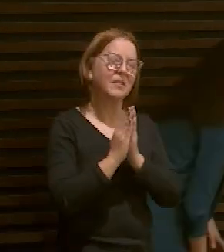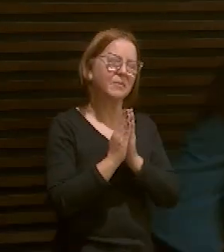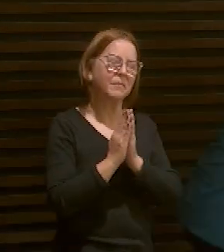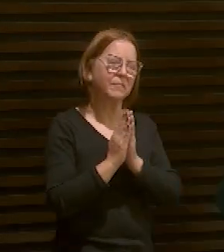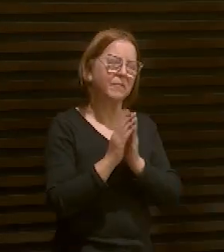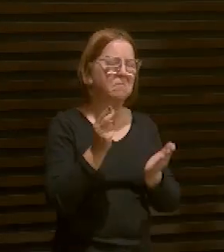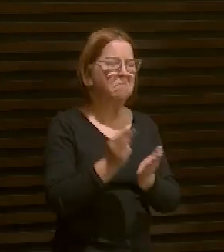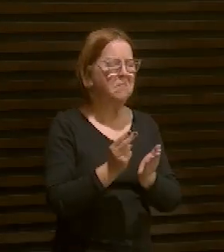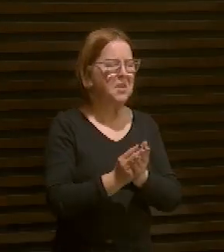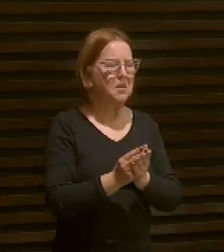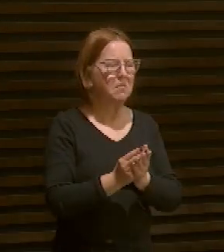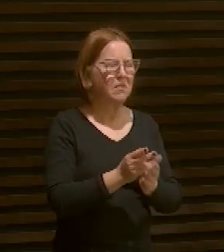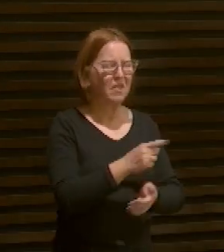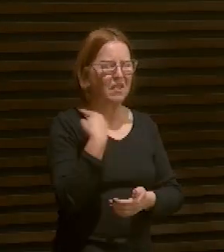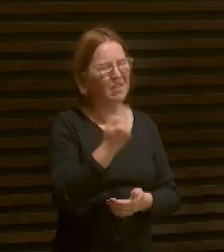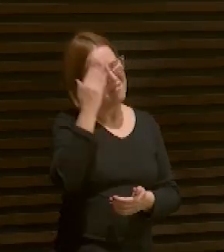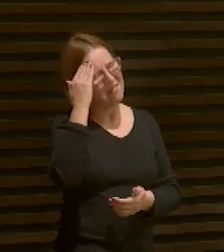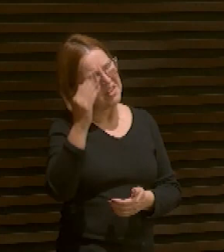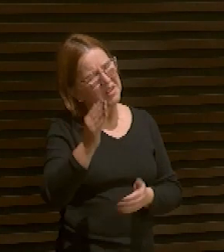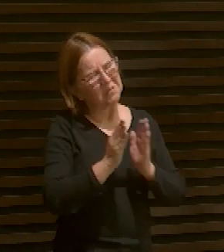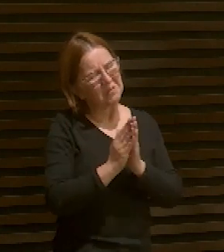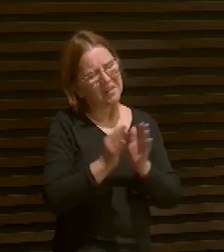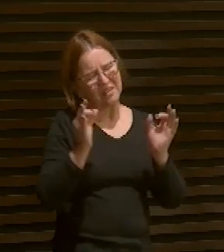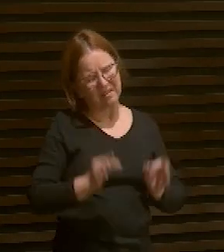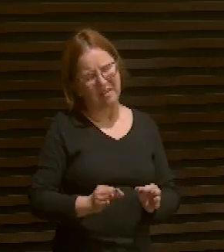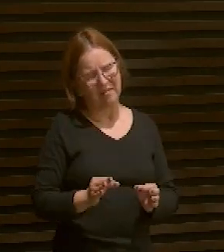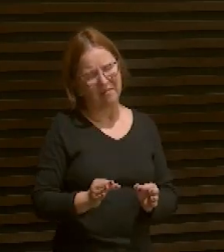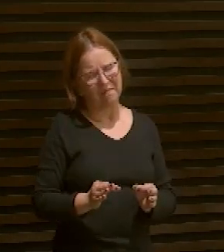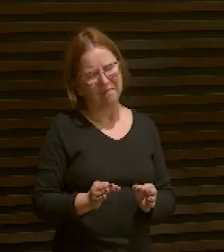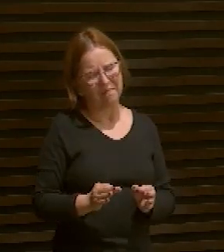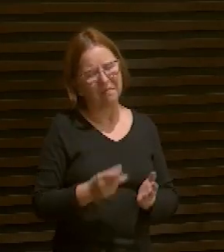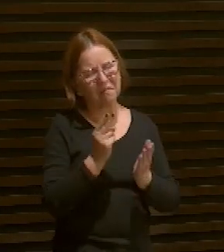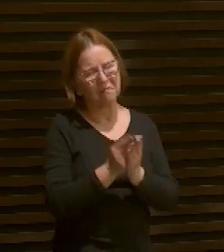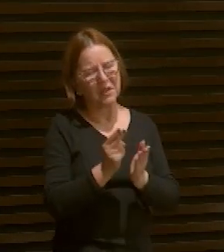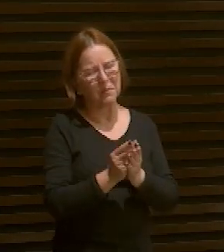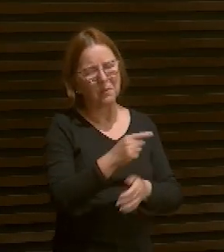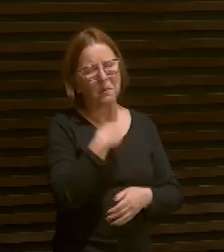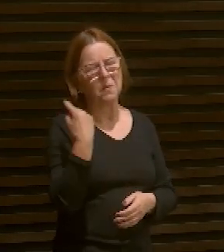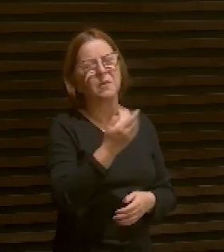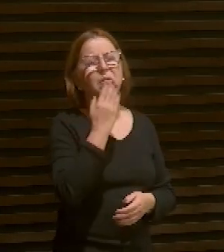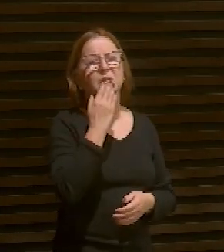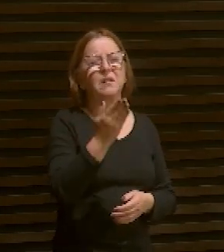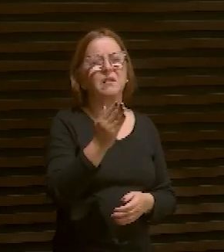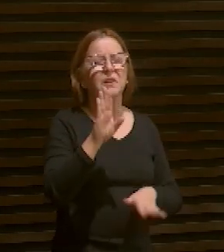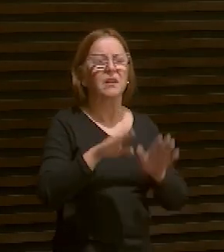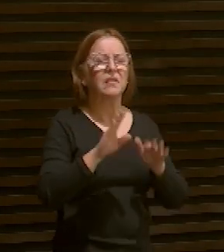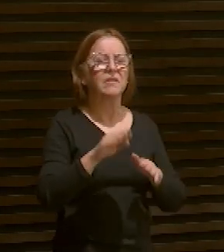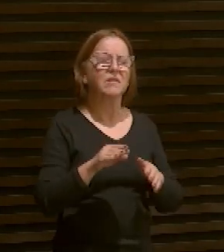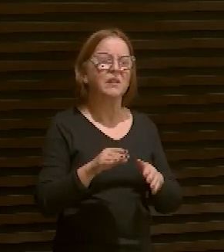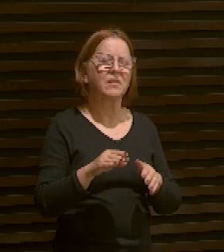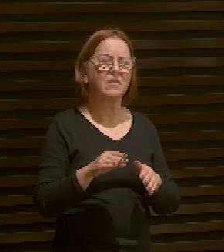não sabermos orar, apesar dos nossos pedidos muitas vezes